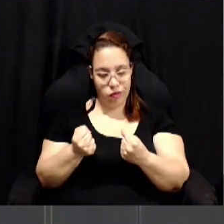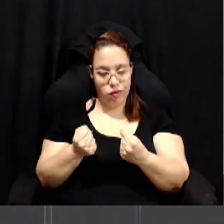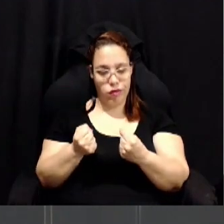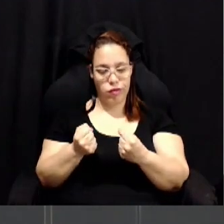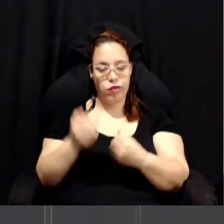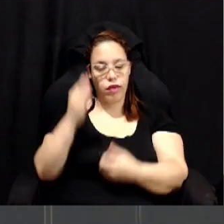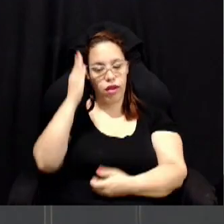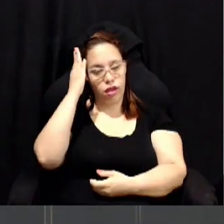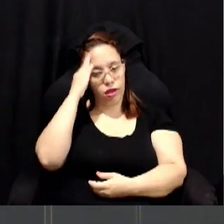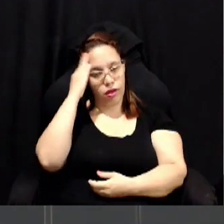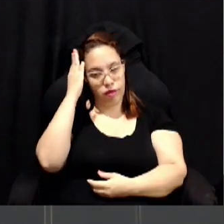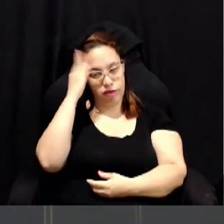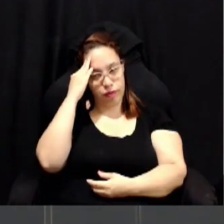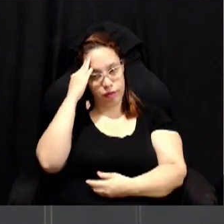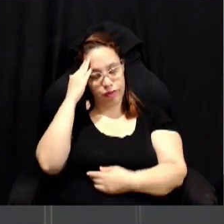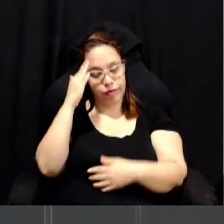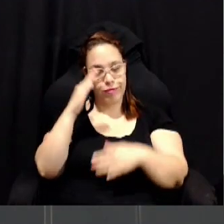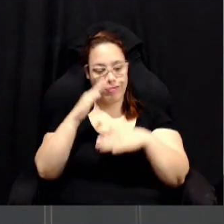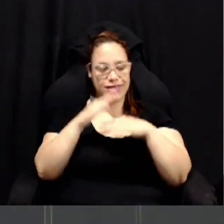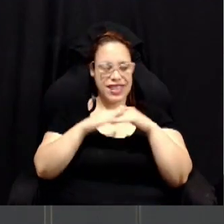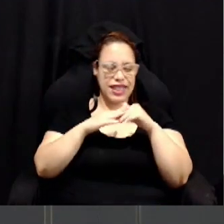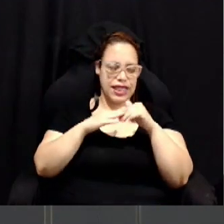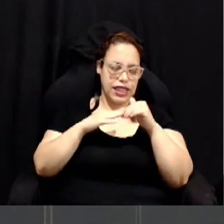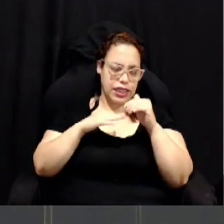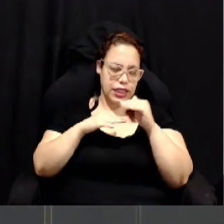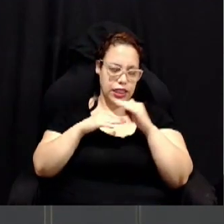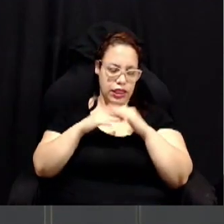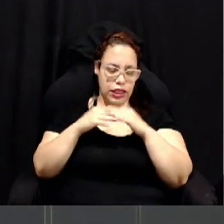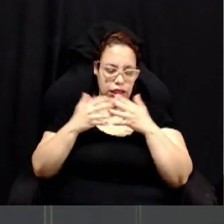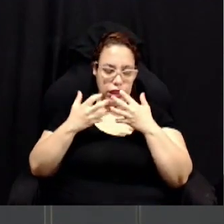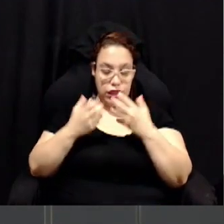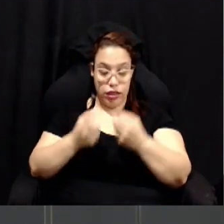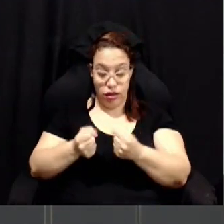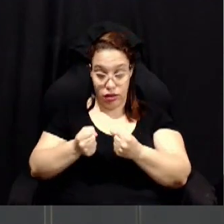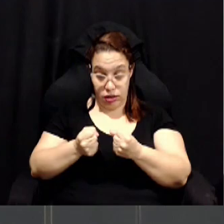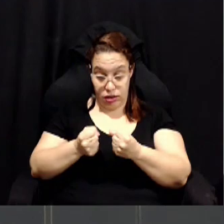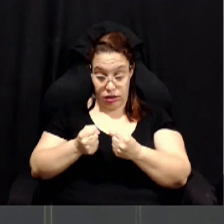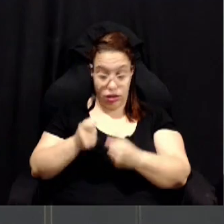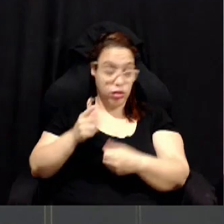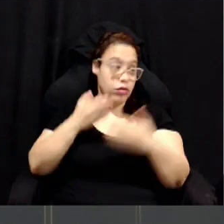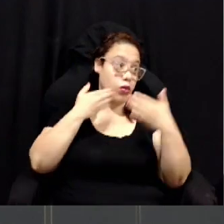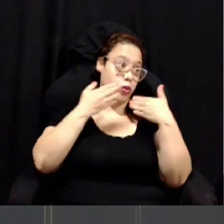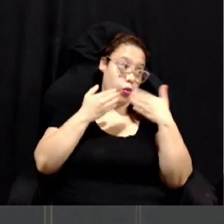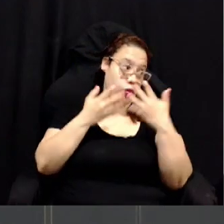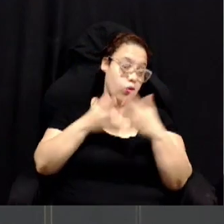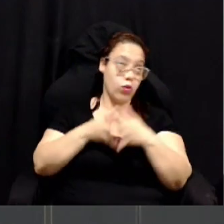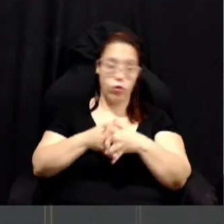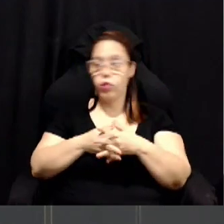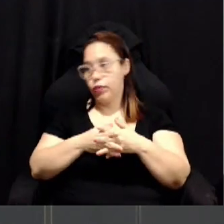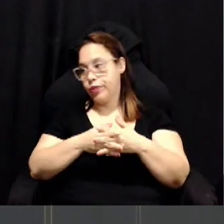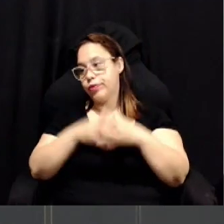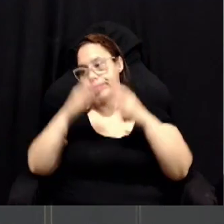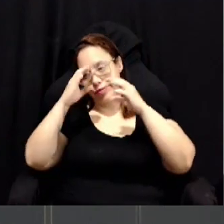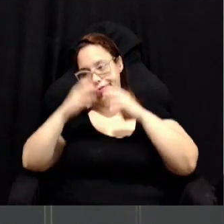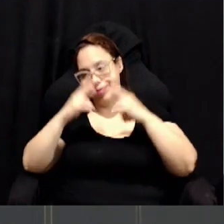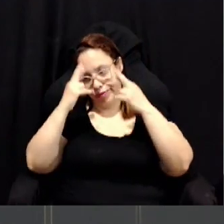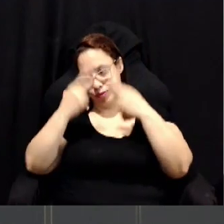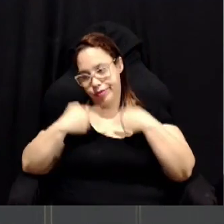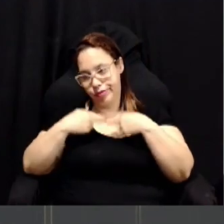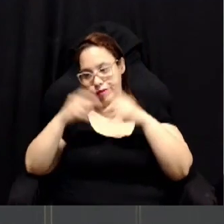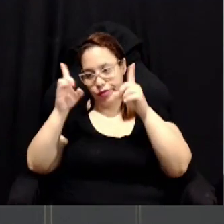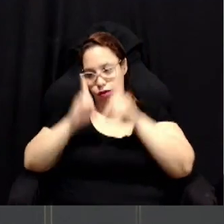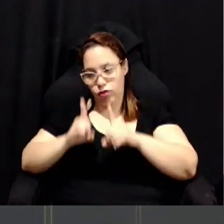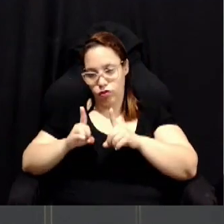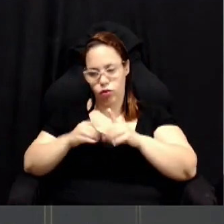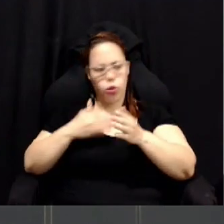até tratar, né, assim, numa recepção, né, numa conversa, de maneira respeitosa a pessoa com deficiência, com qualquer